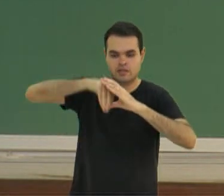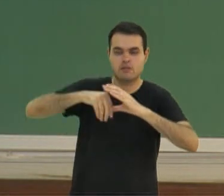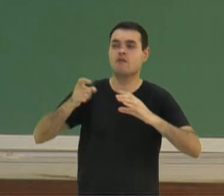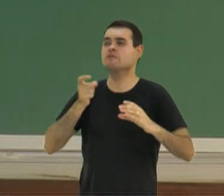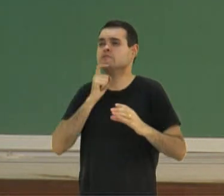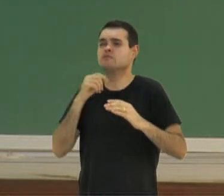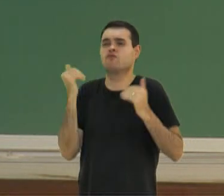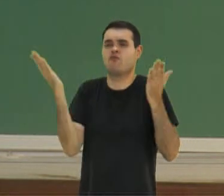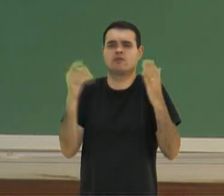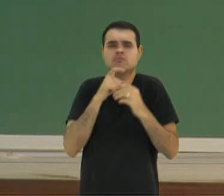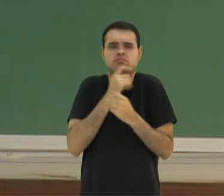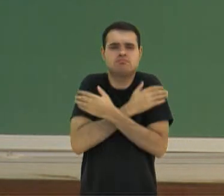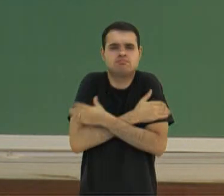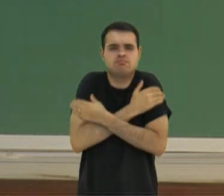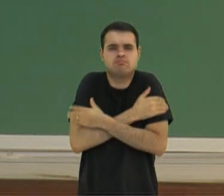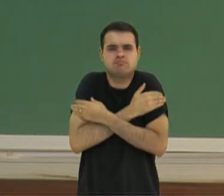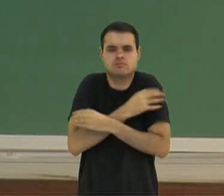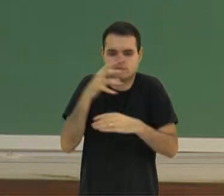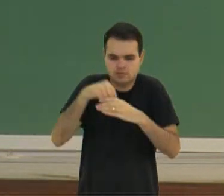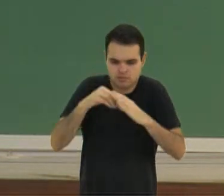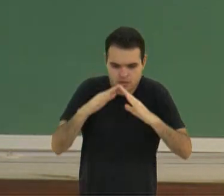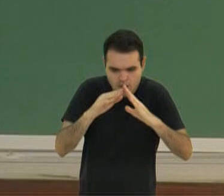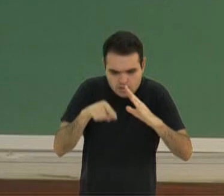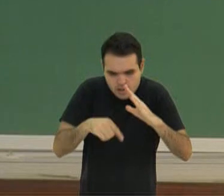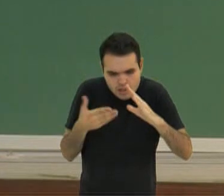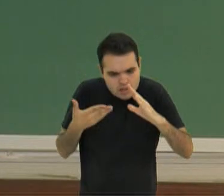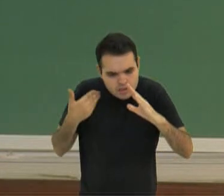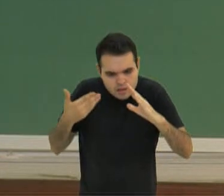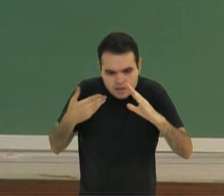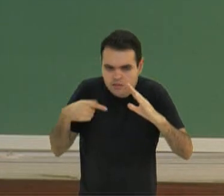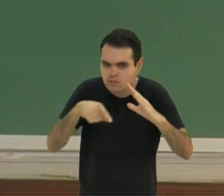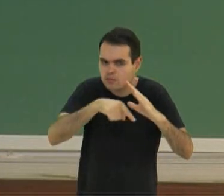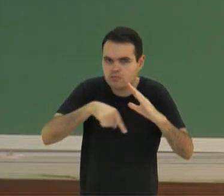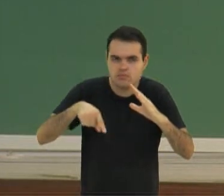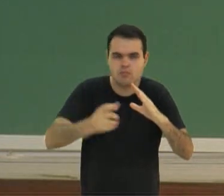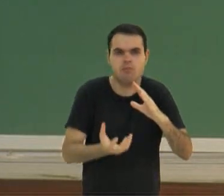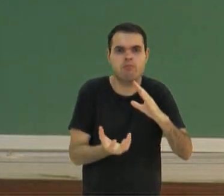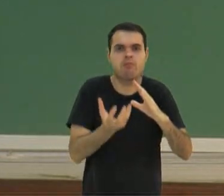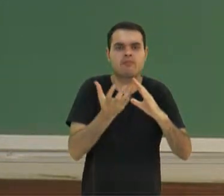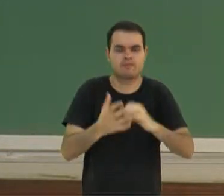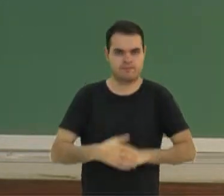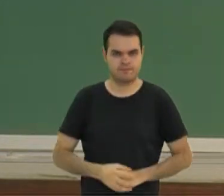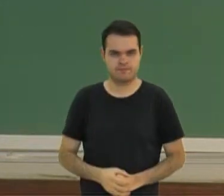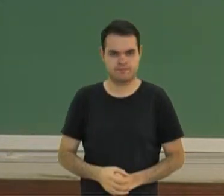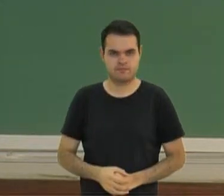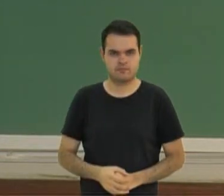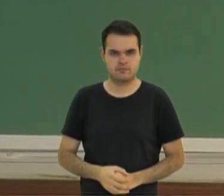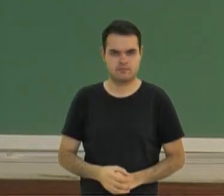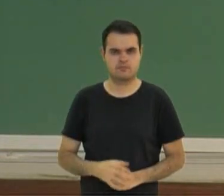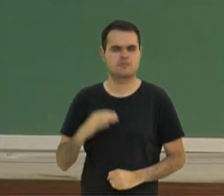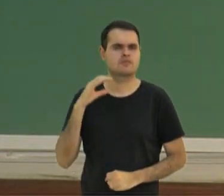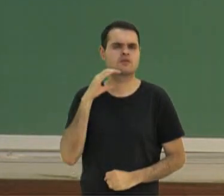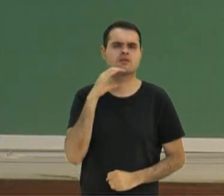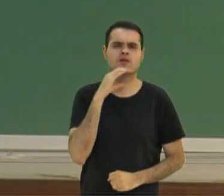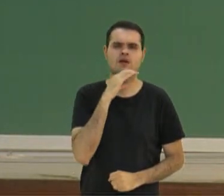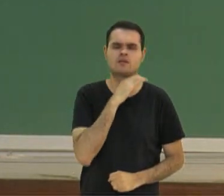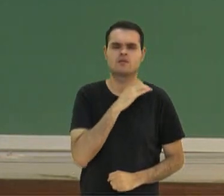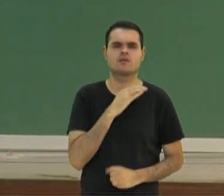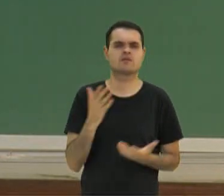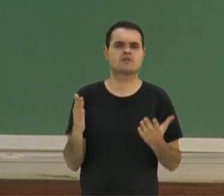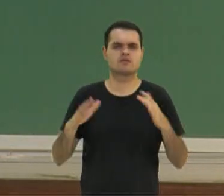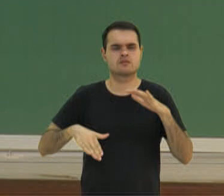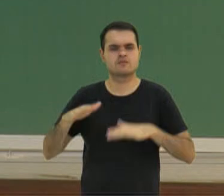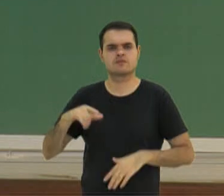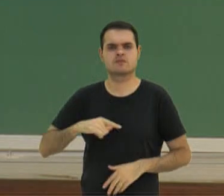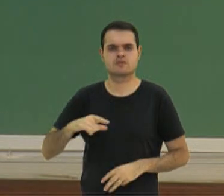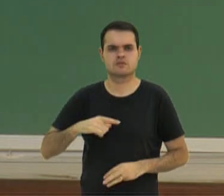geração de energia elétrica, assim por diante. Então é uma forma muito eficiente, né? A origem desse calor, né, tem muitas vezes